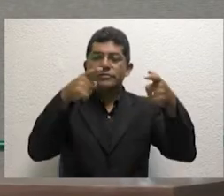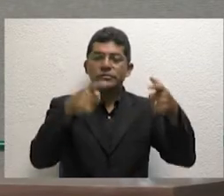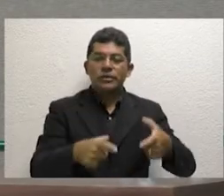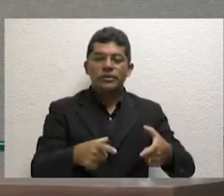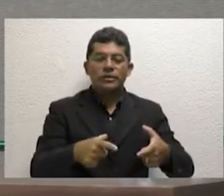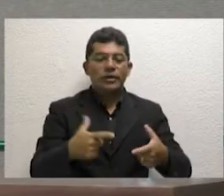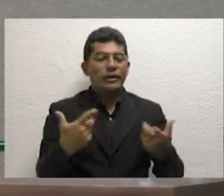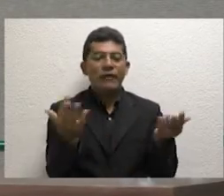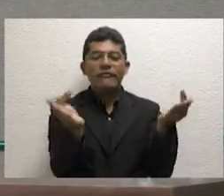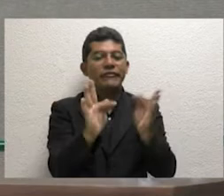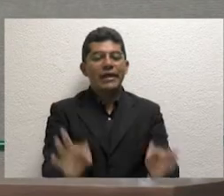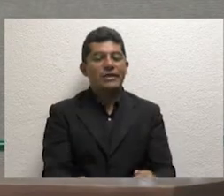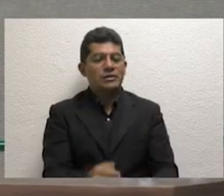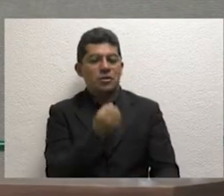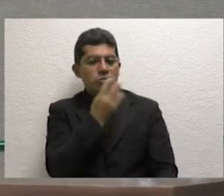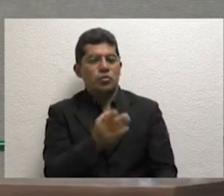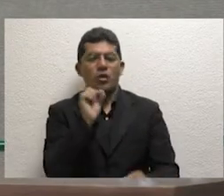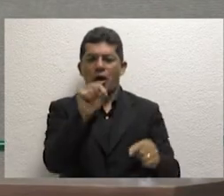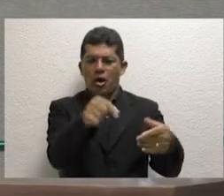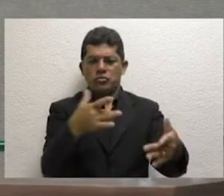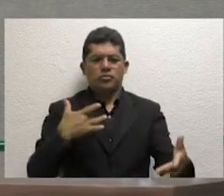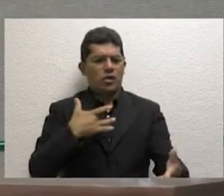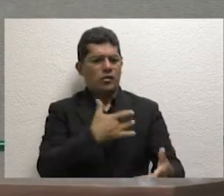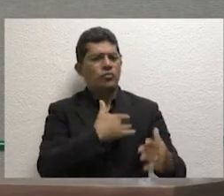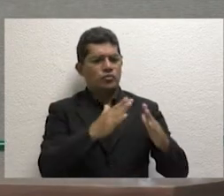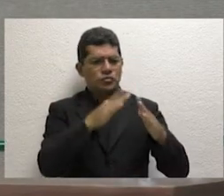contente e alegre, é com a saúde.